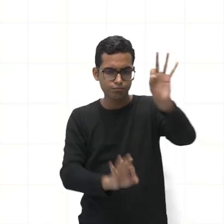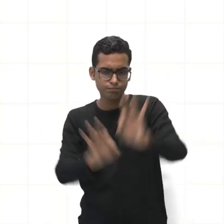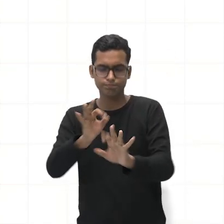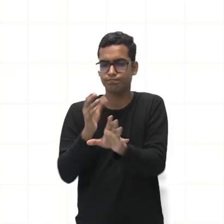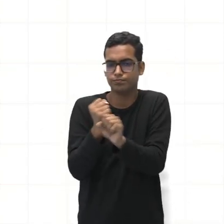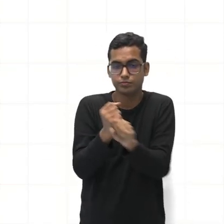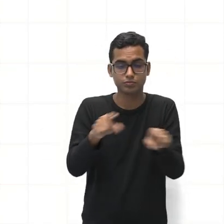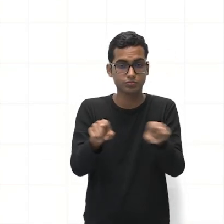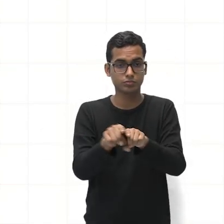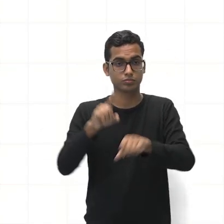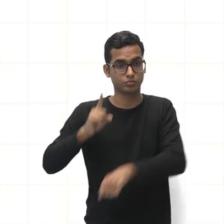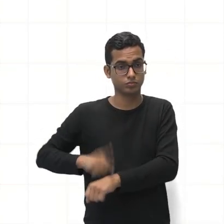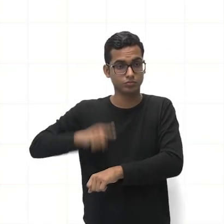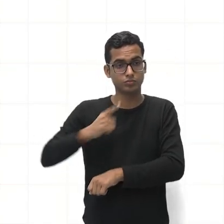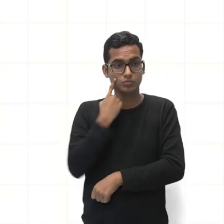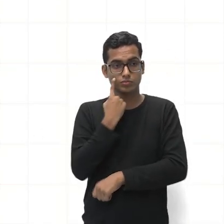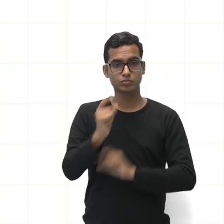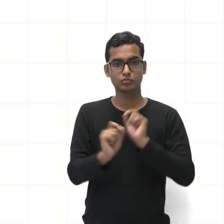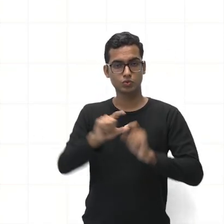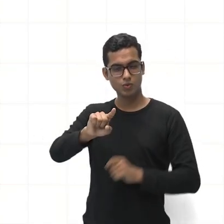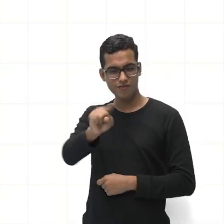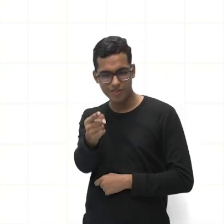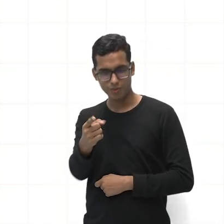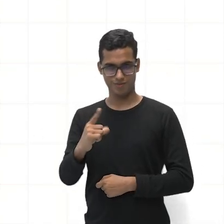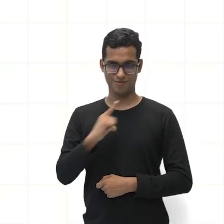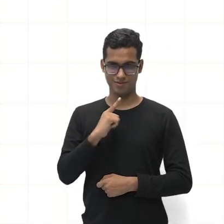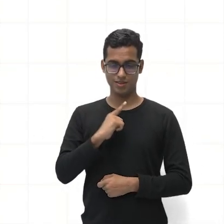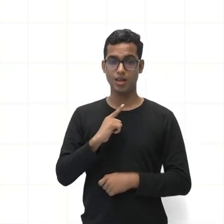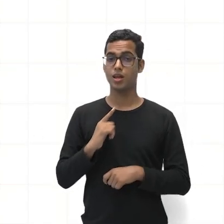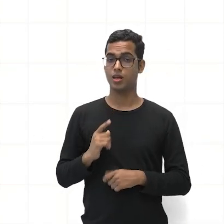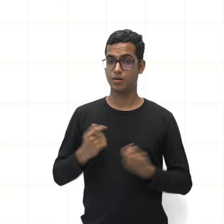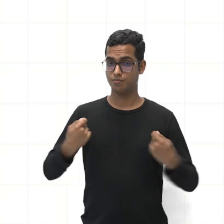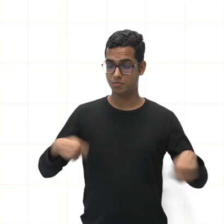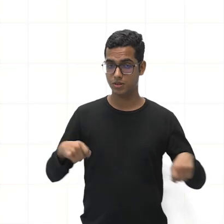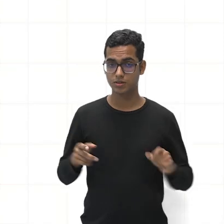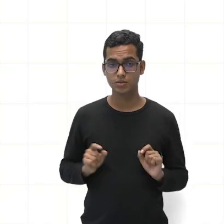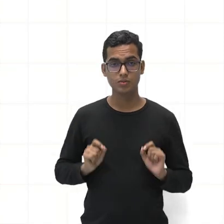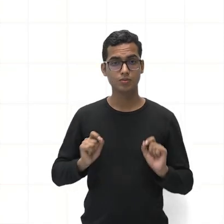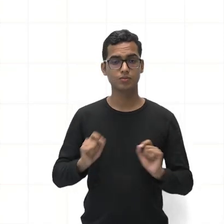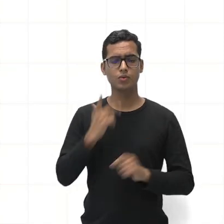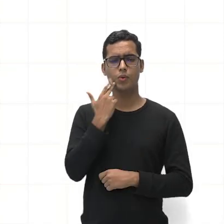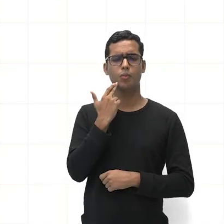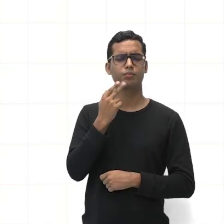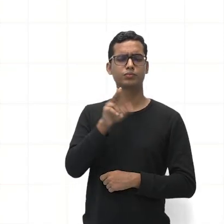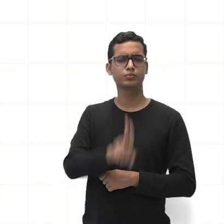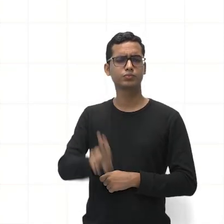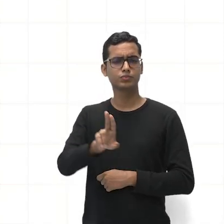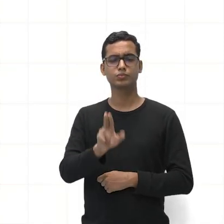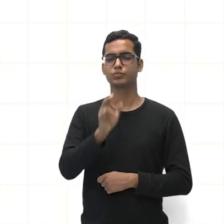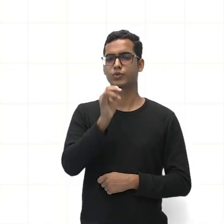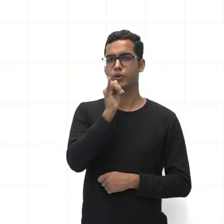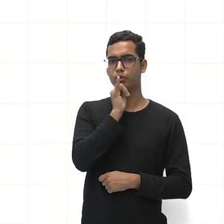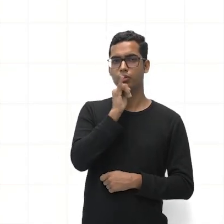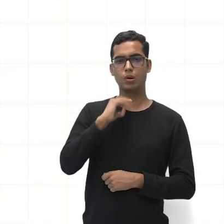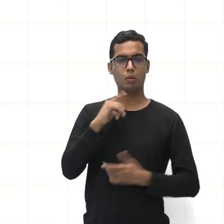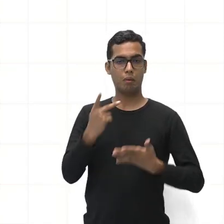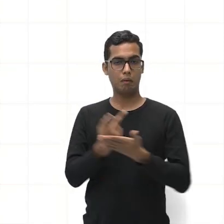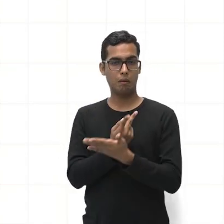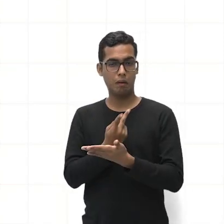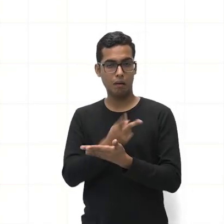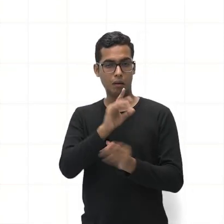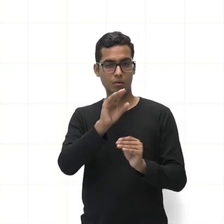quando se trabalha com vírgula, é comum, né, a gente, de repente, cometer algum erro